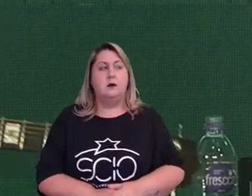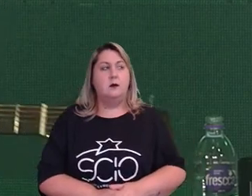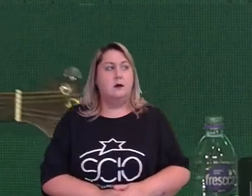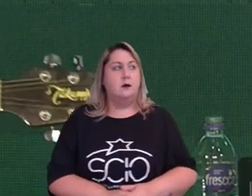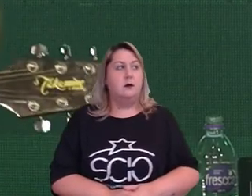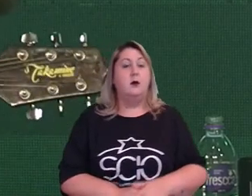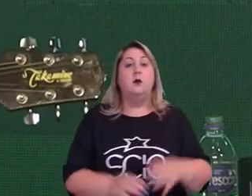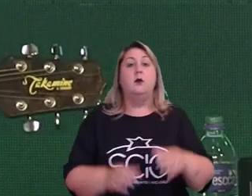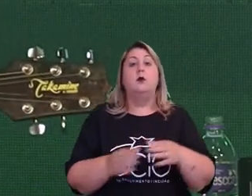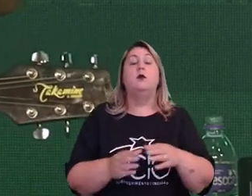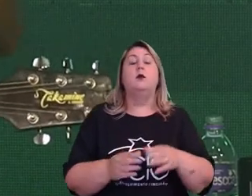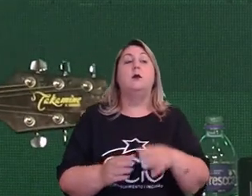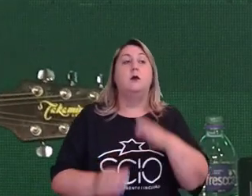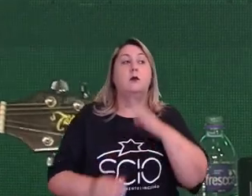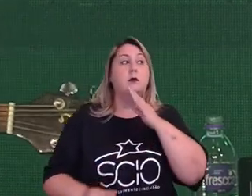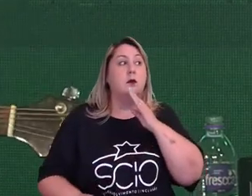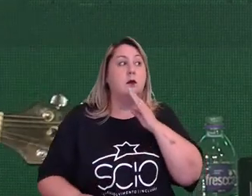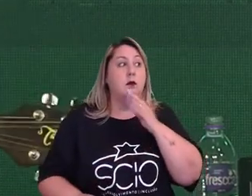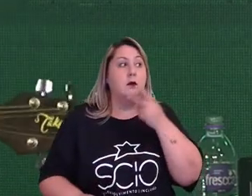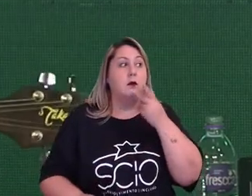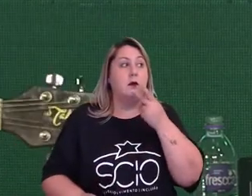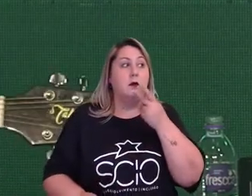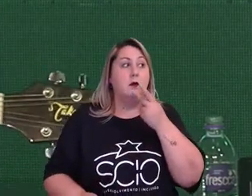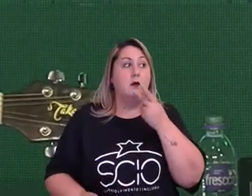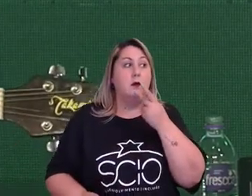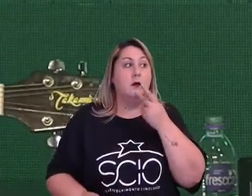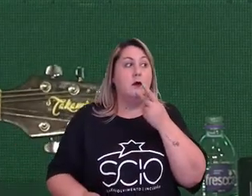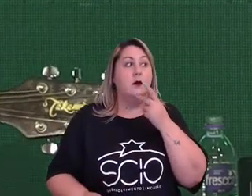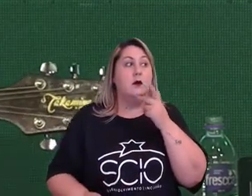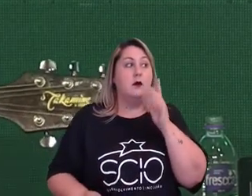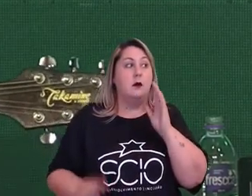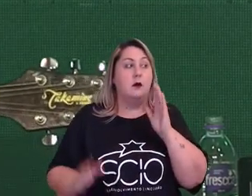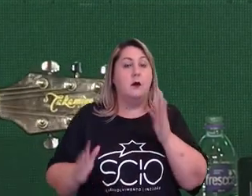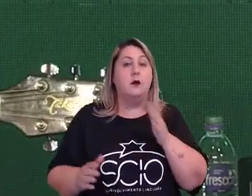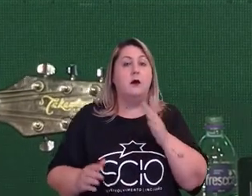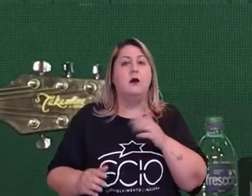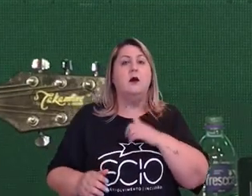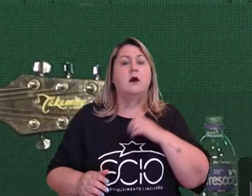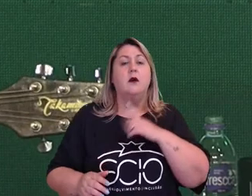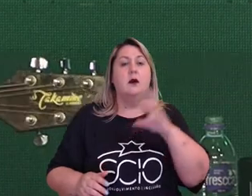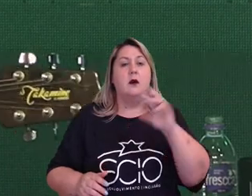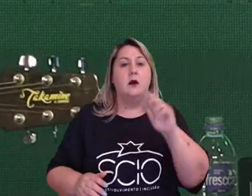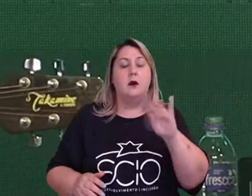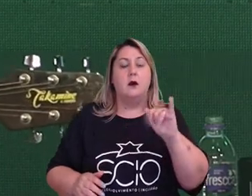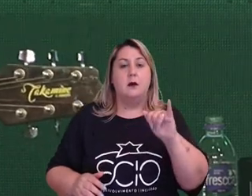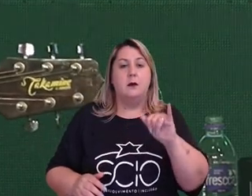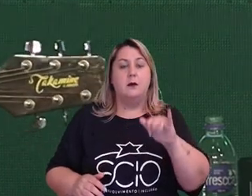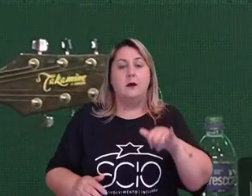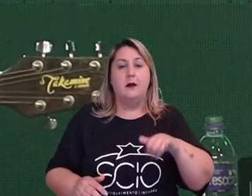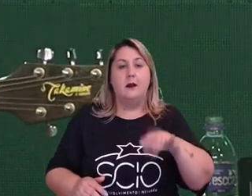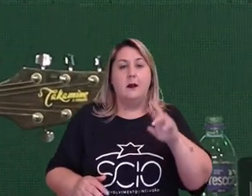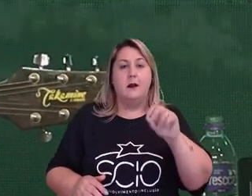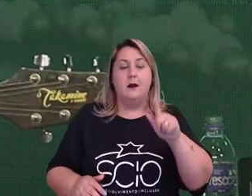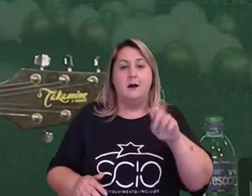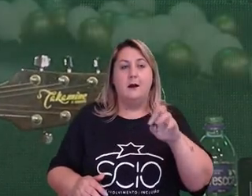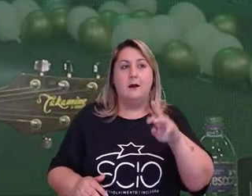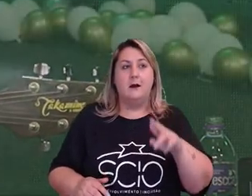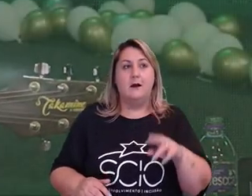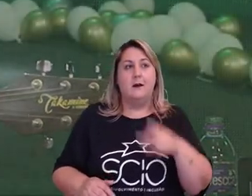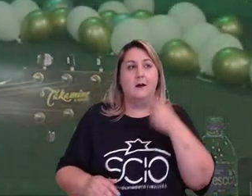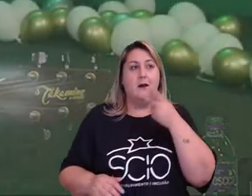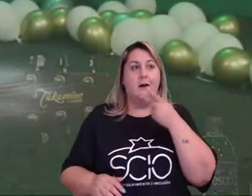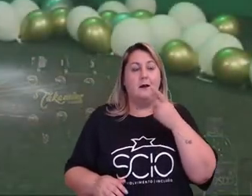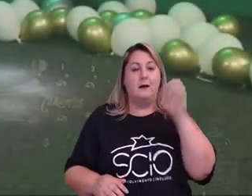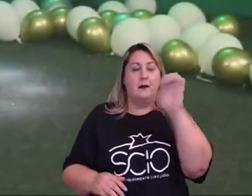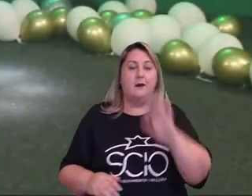te conhecer, porque teve logo no começo que você começou, a galera falou assim, manda uma do Rob Roger, Roger. É, porque eu vi ali o recado da